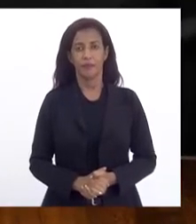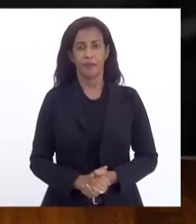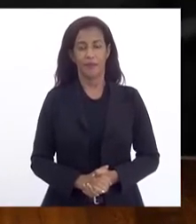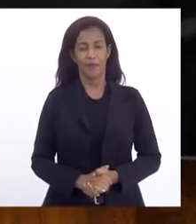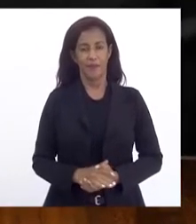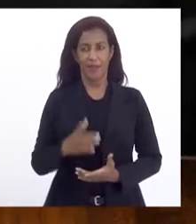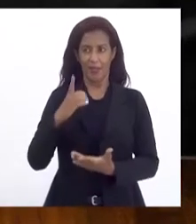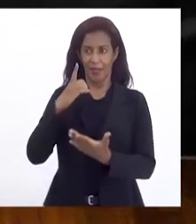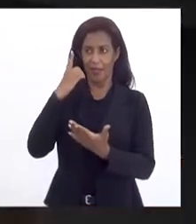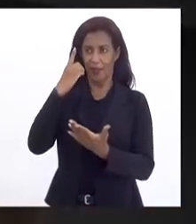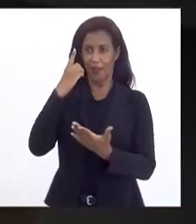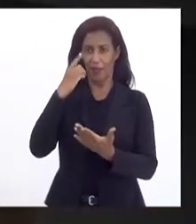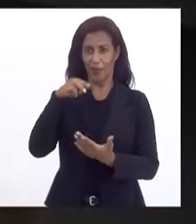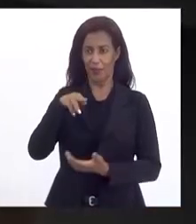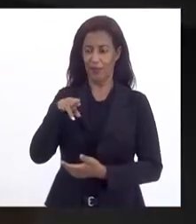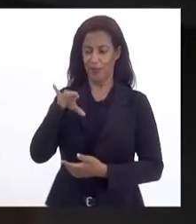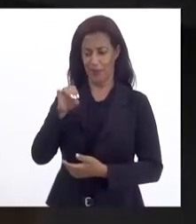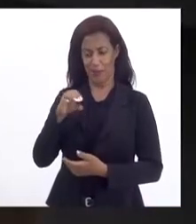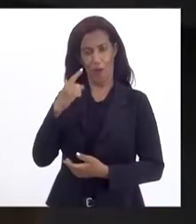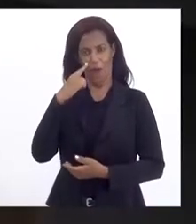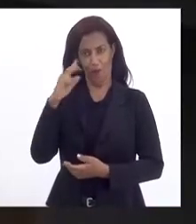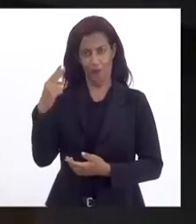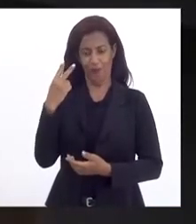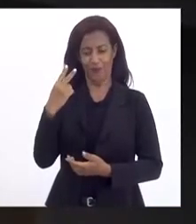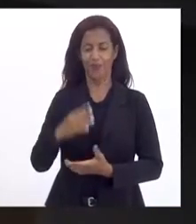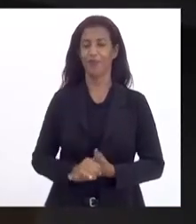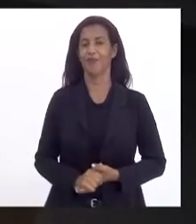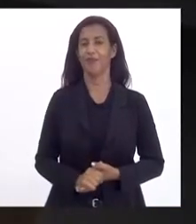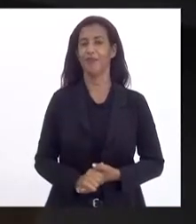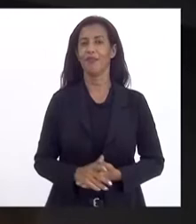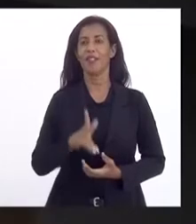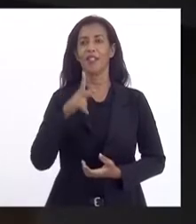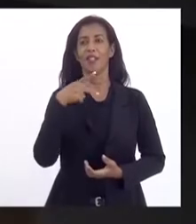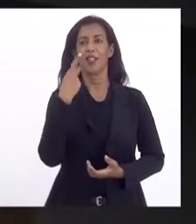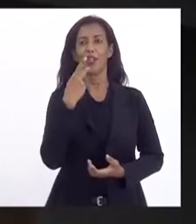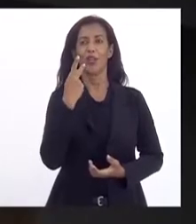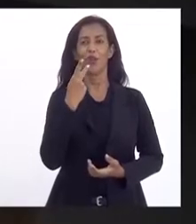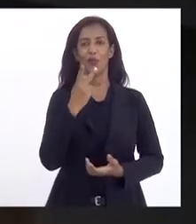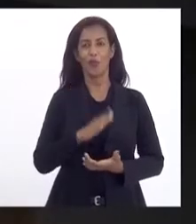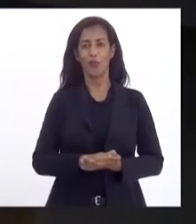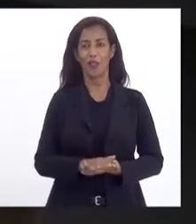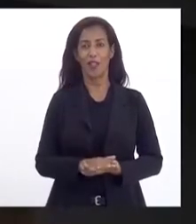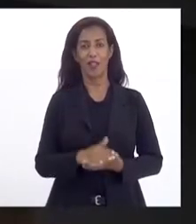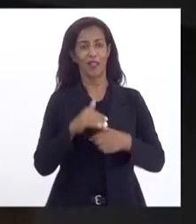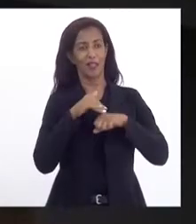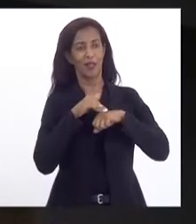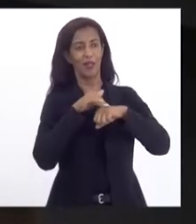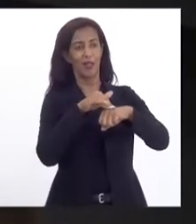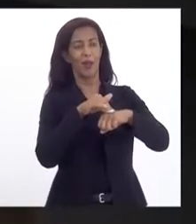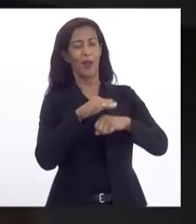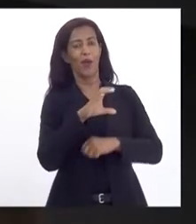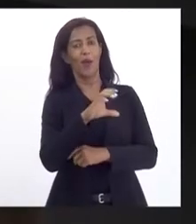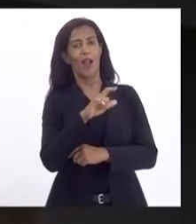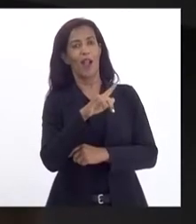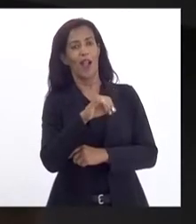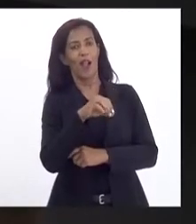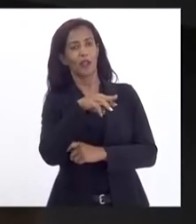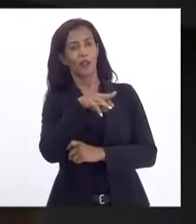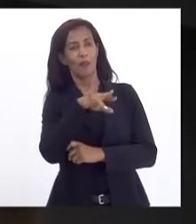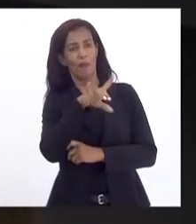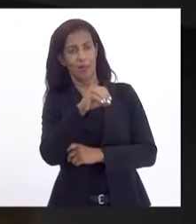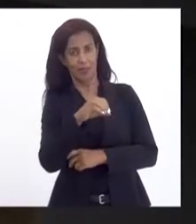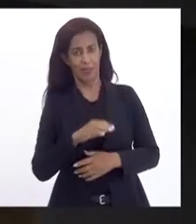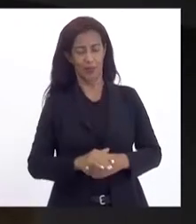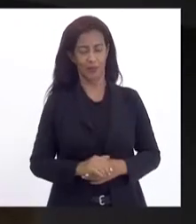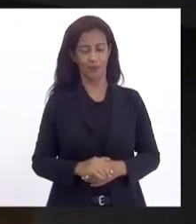Mink, olha só. Eu vou até falar com o deputado Carlos Macedo no plenário. Eu, como